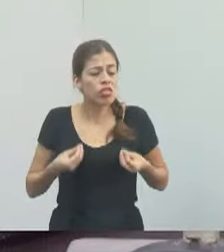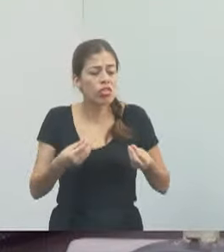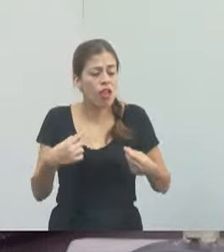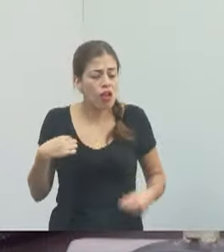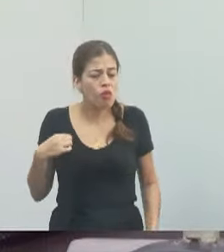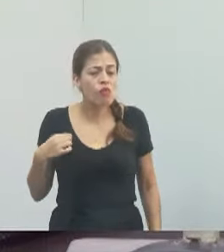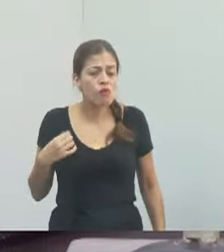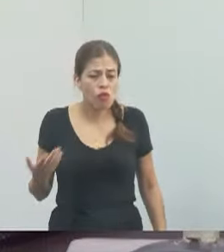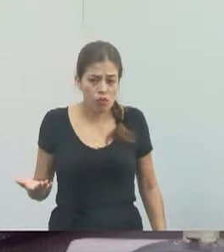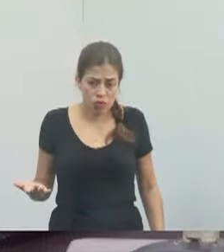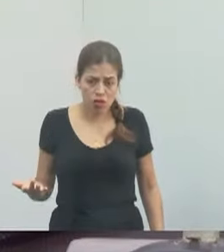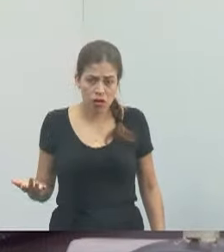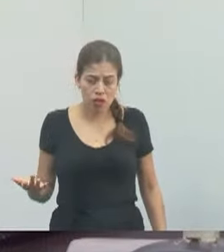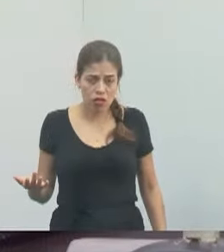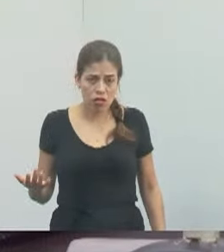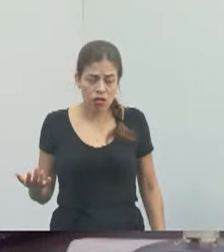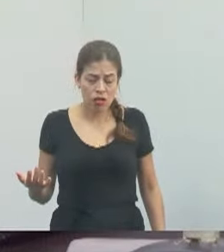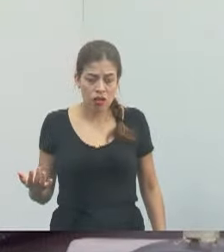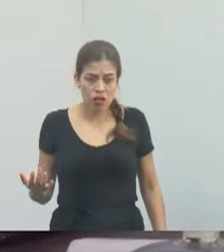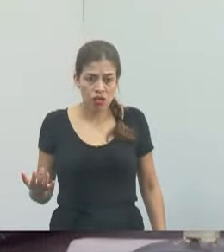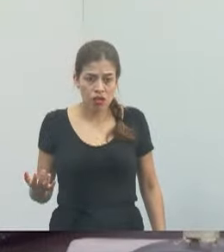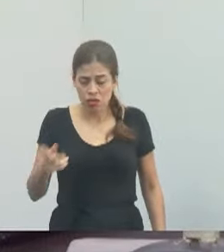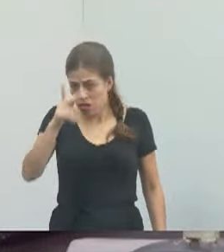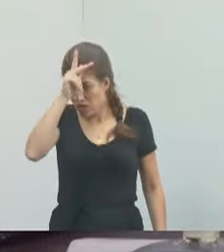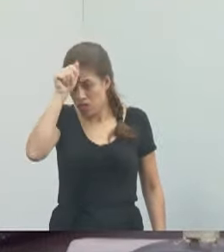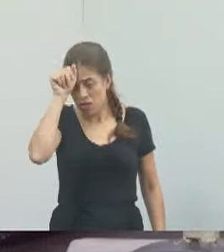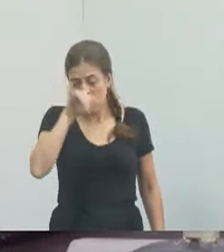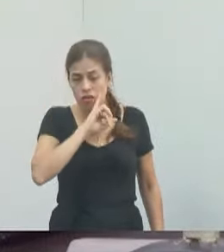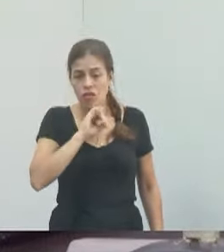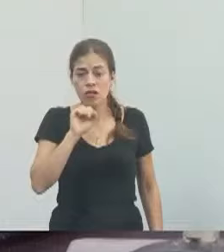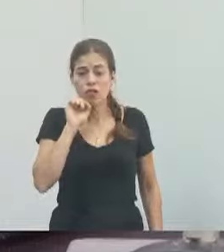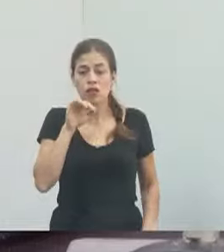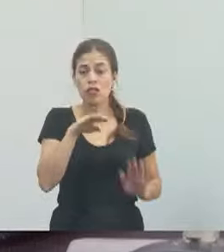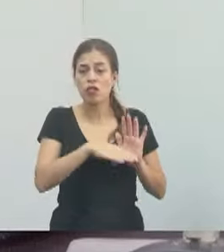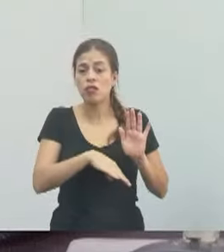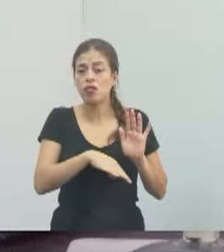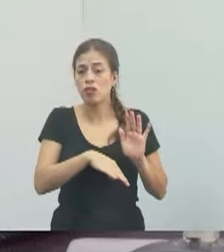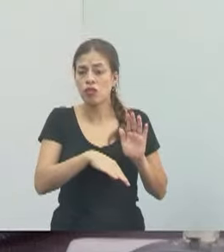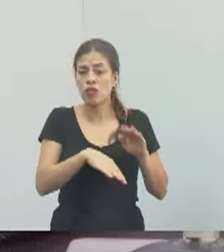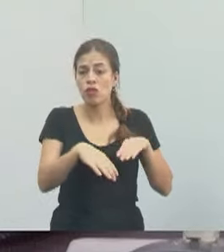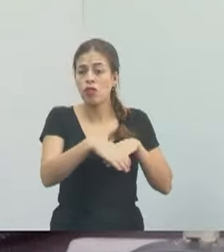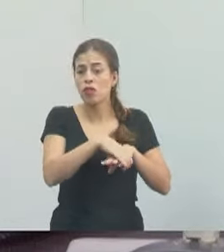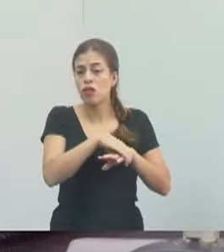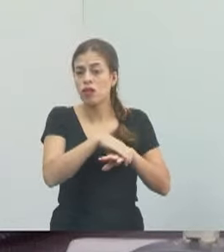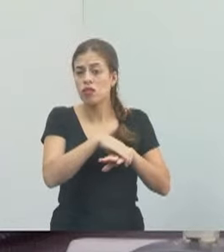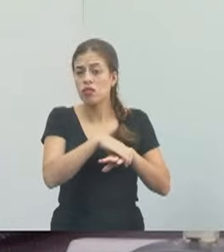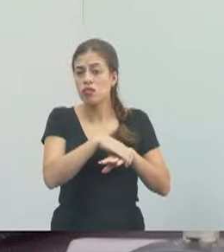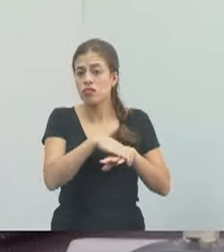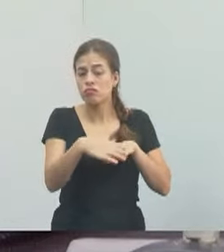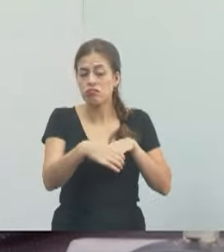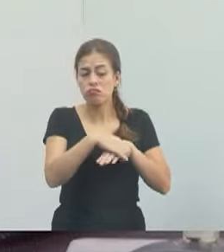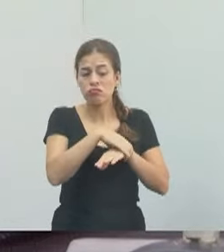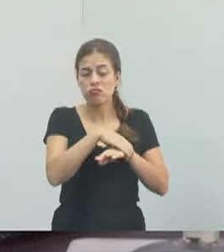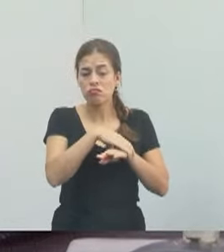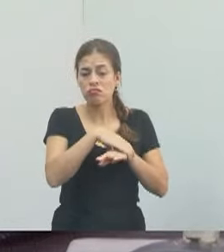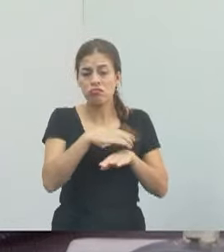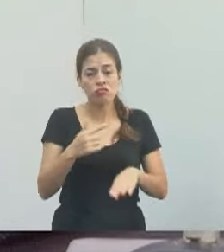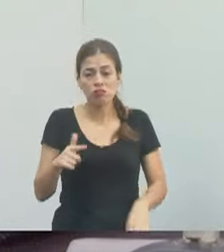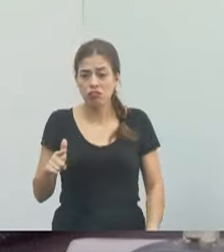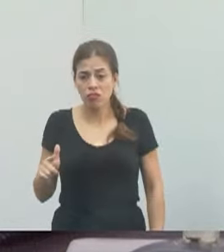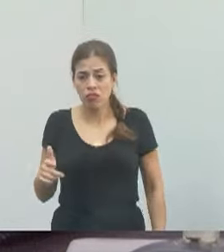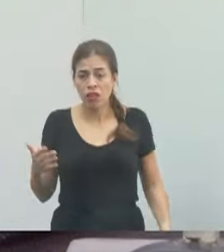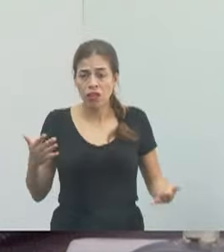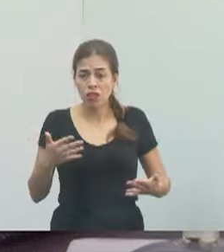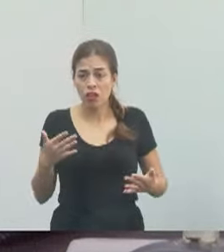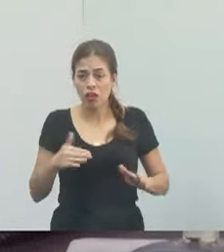do uniforme ora prefeito Isaías já no primeiro ano retirou o tênis o E agora me parece